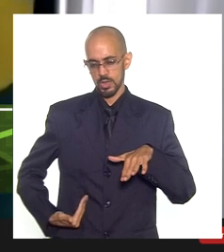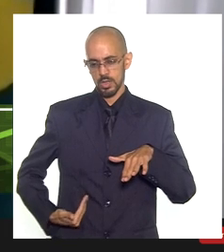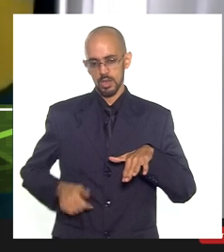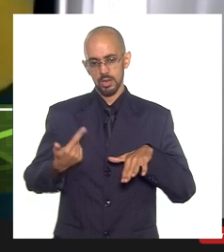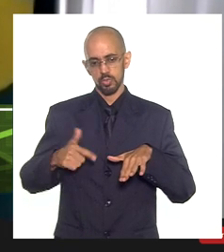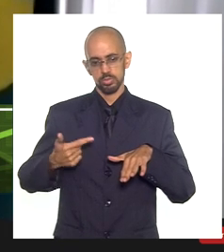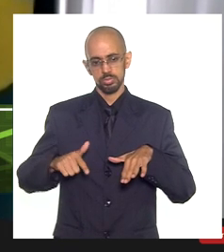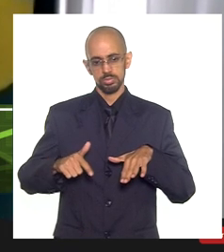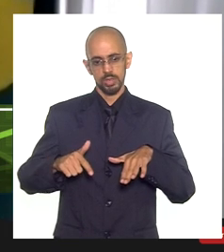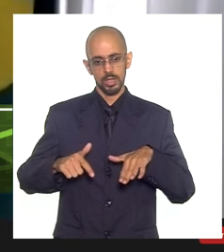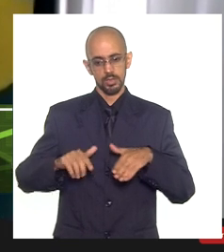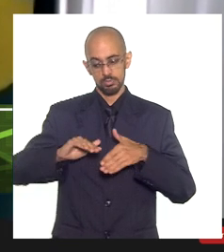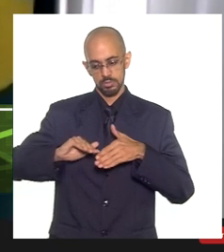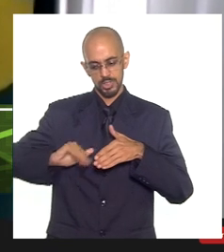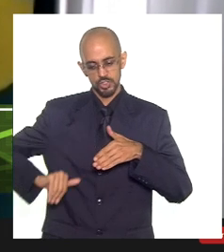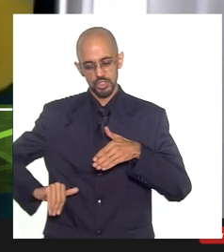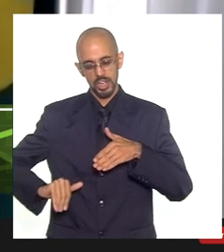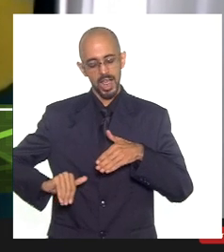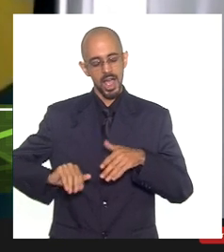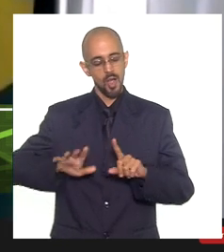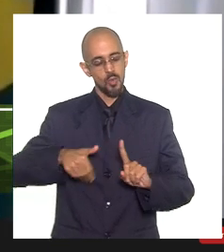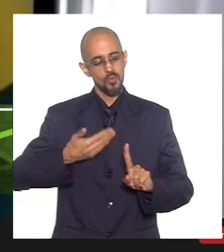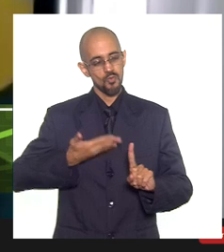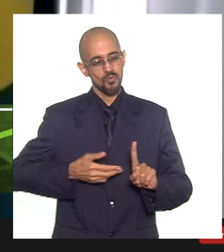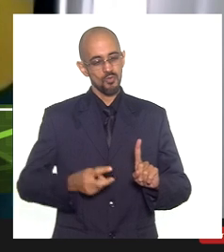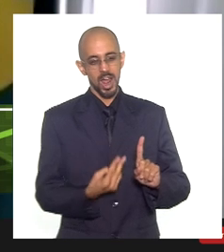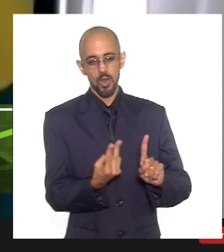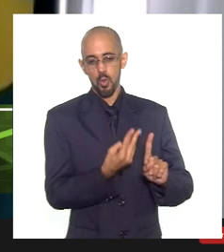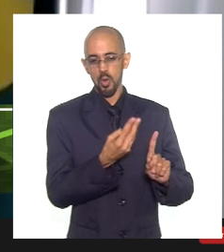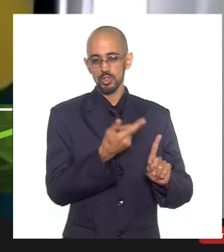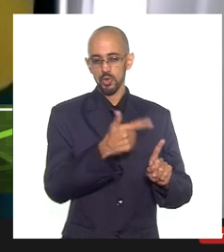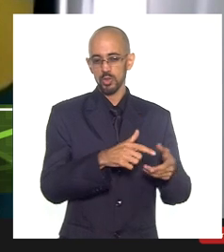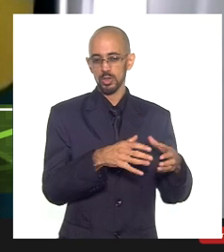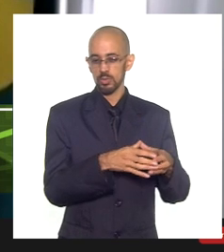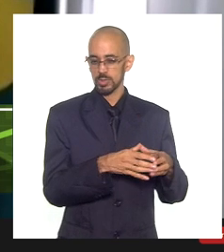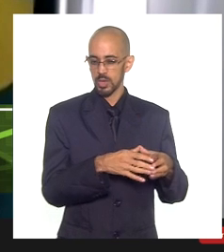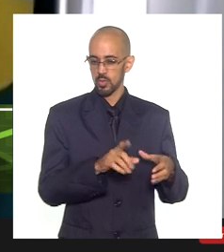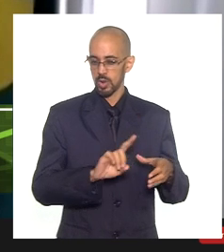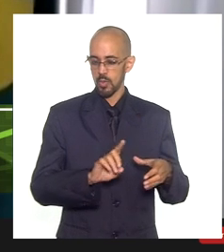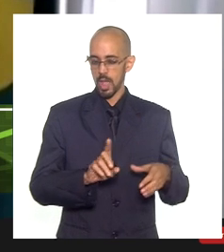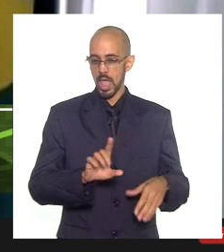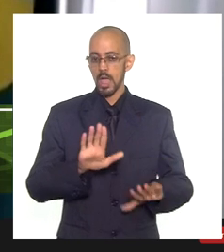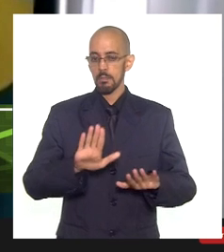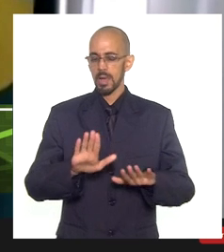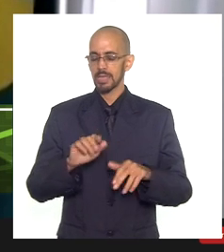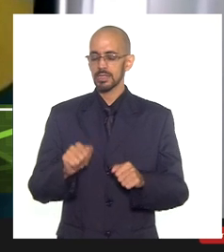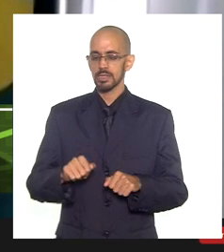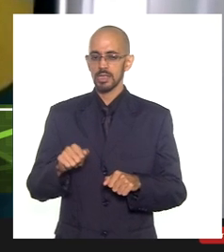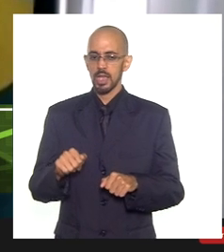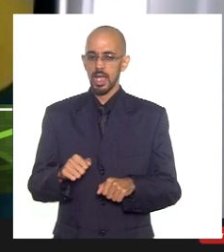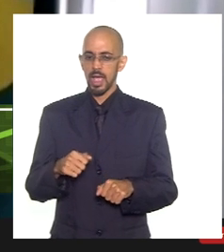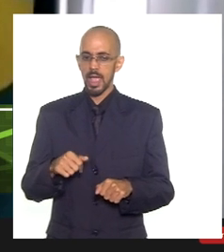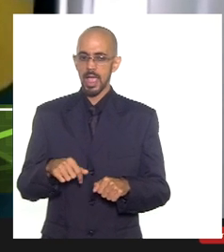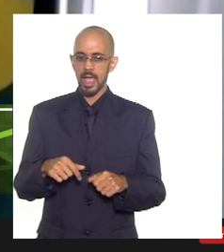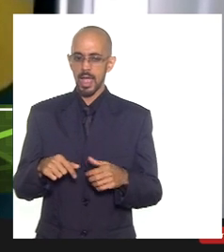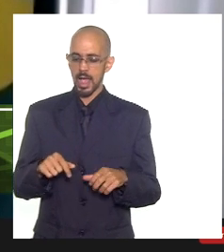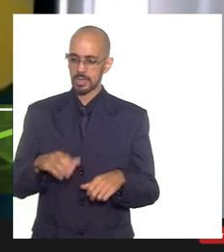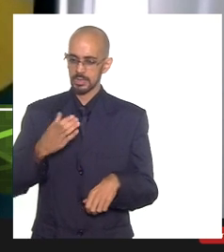modo algum mas as áreas vinculadas à Secretaria de Ciência Tecnologia e Inovação são áreas absolutamente